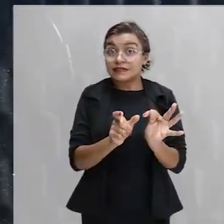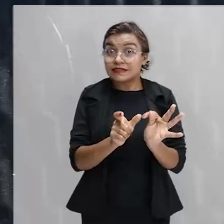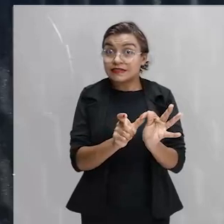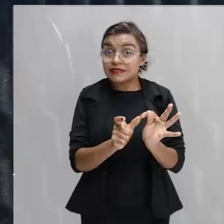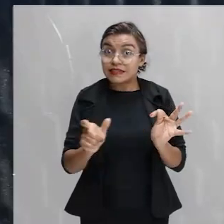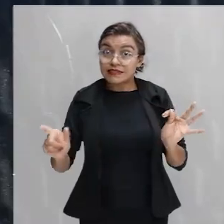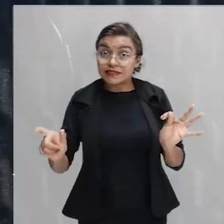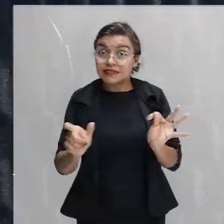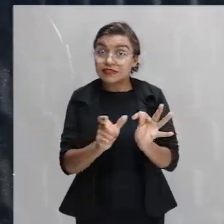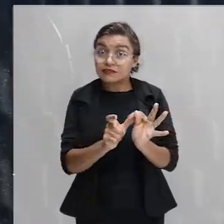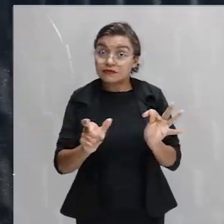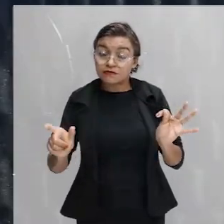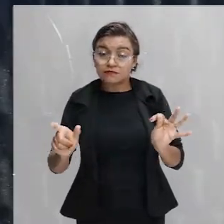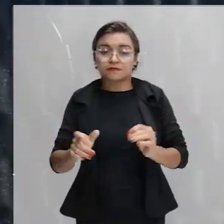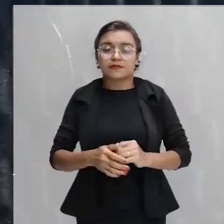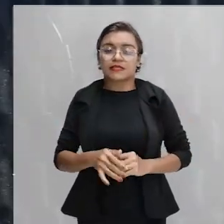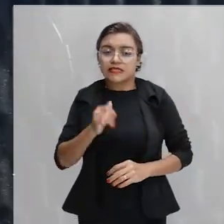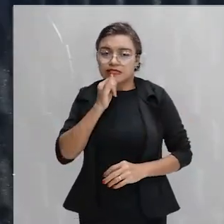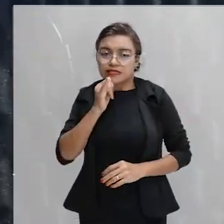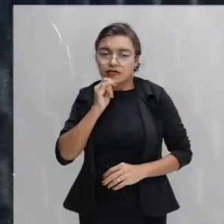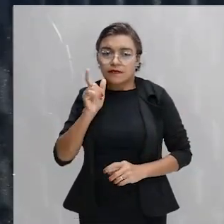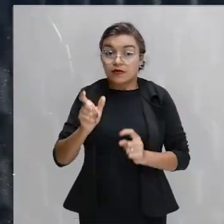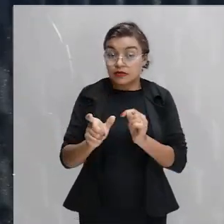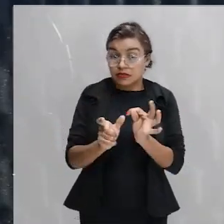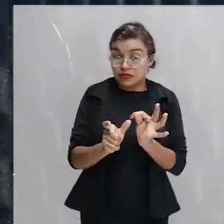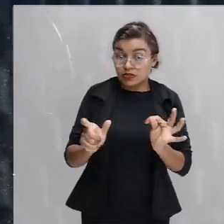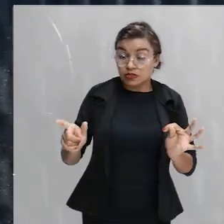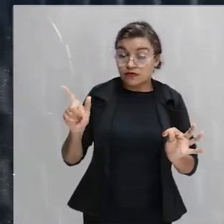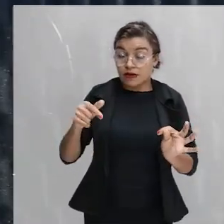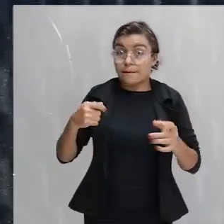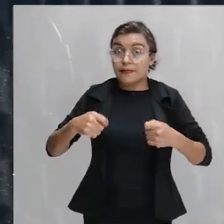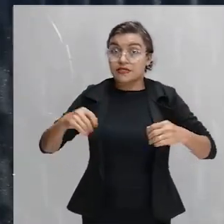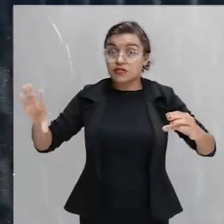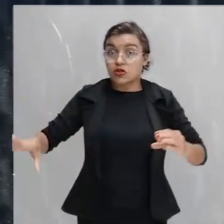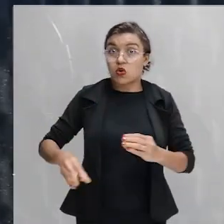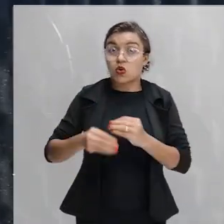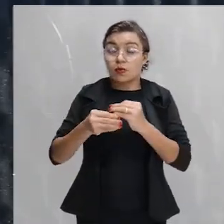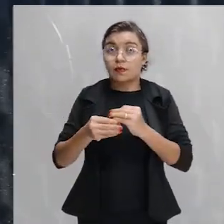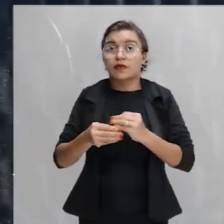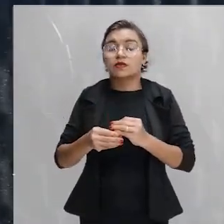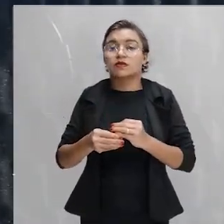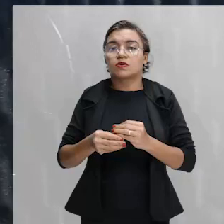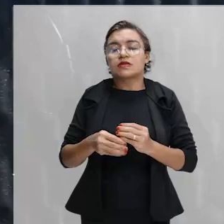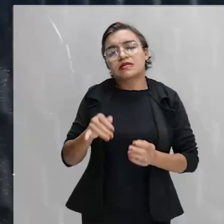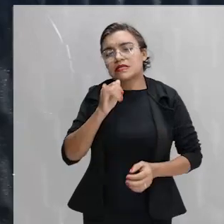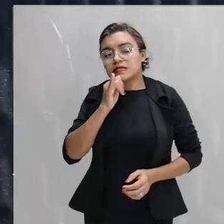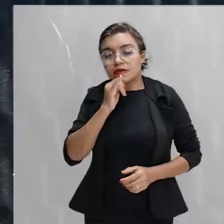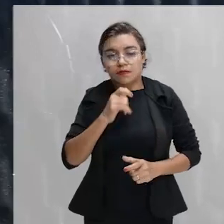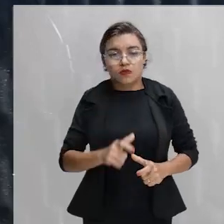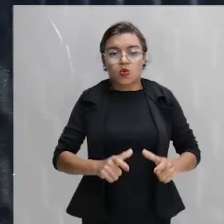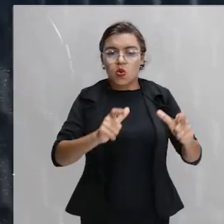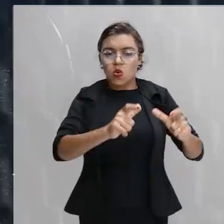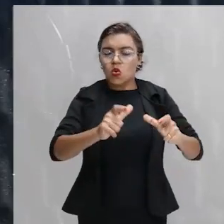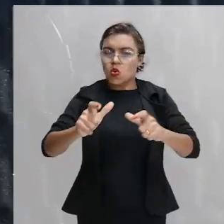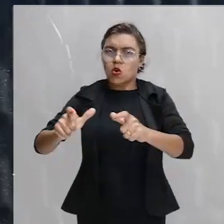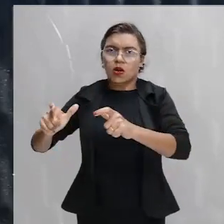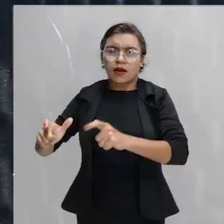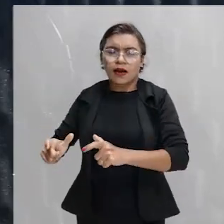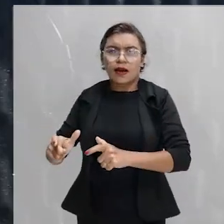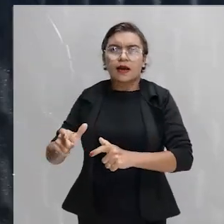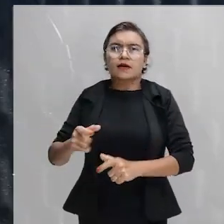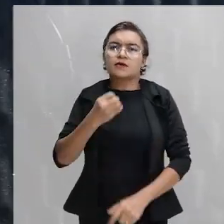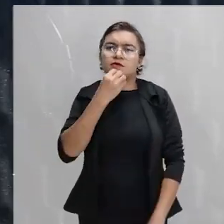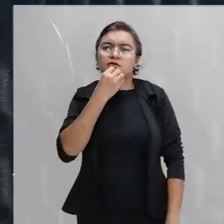Mediante um verbo transitivo, ou seja, aquele que requer um complemento. Olha só. Conhecemos lugares atraentes. Quem conhece, conhece